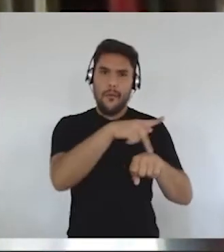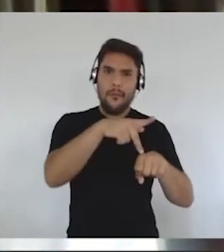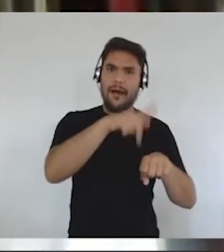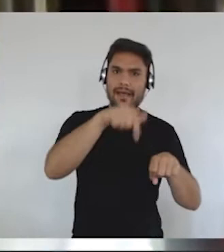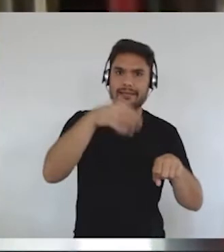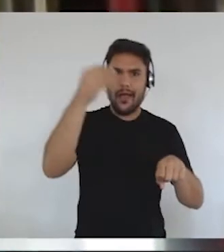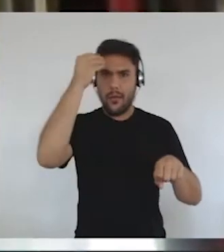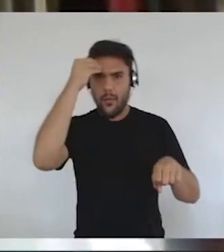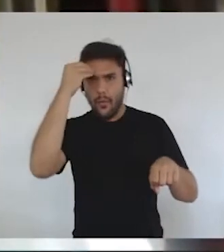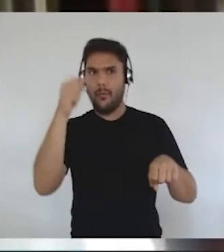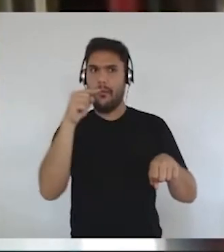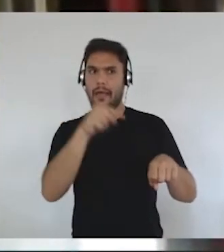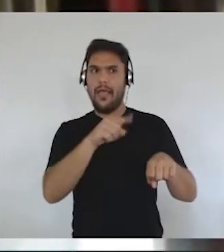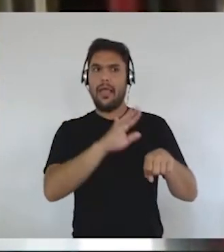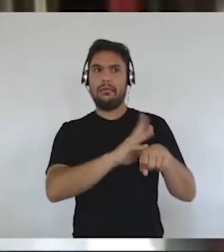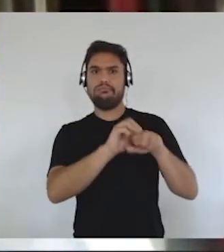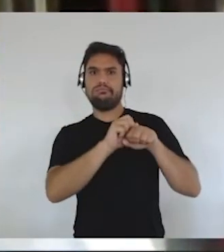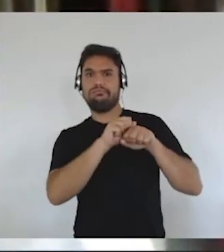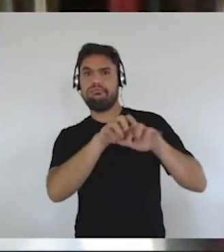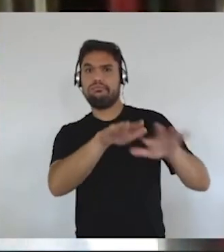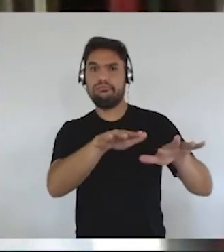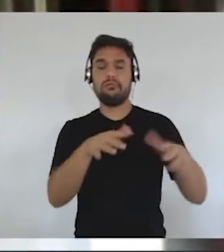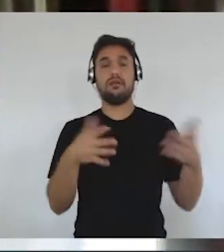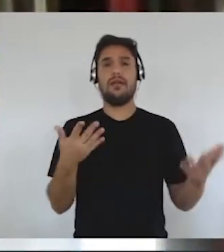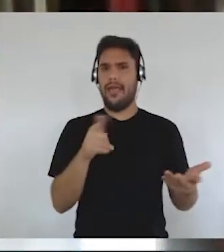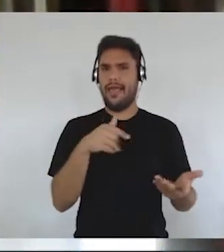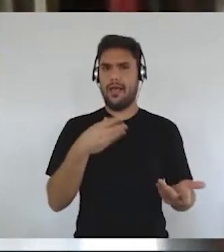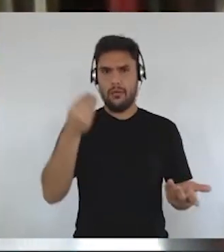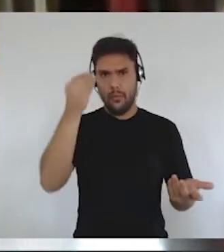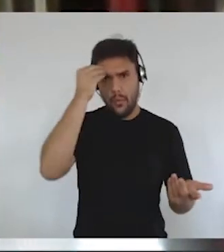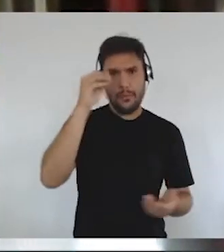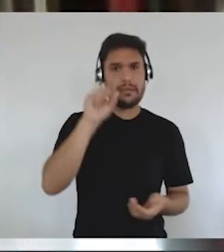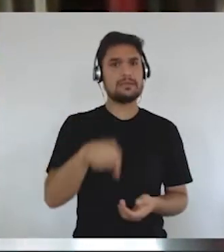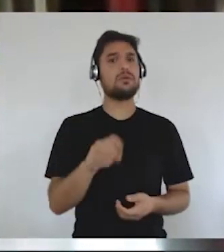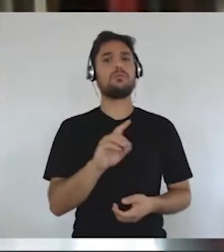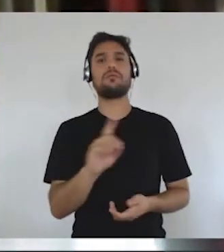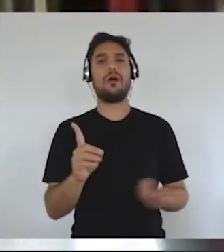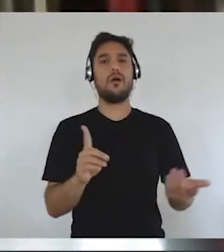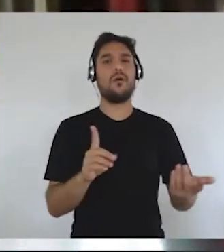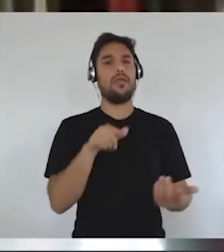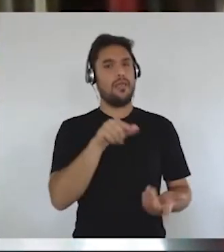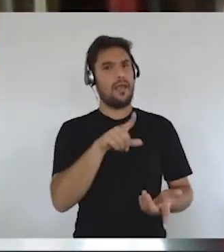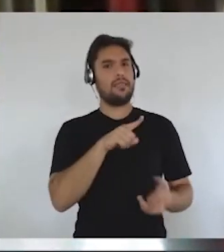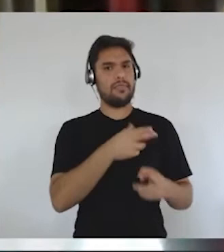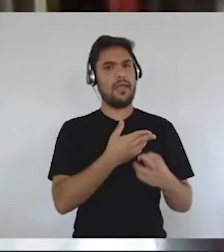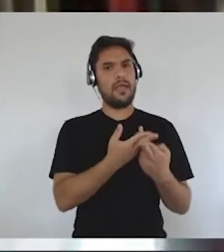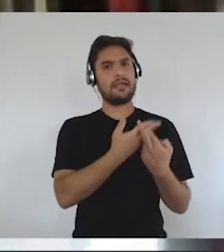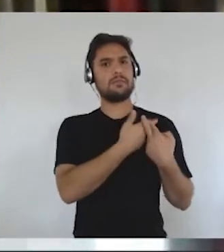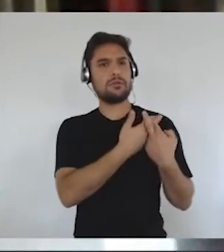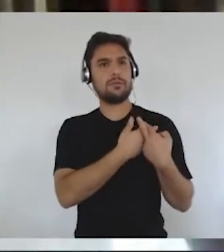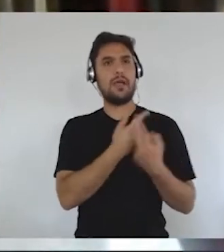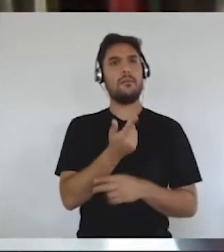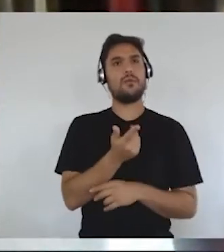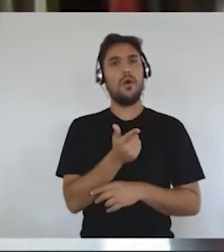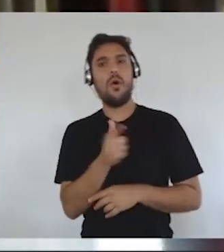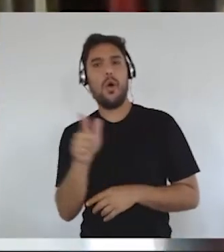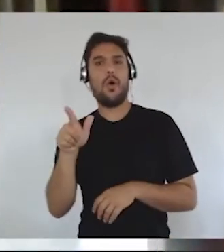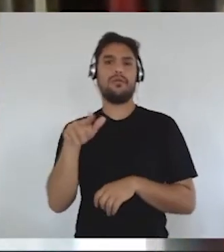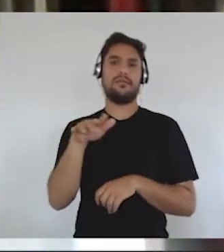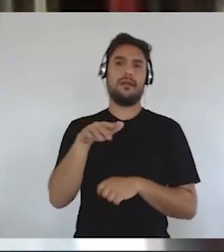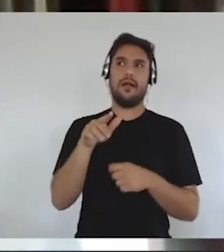uma epidemia, se o Estado é responsável por uma pandemia, ou se ele é responsável por outros atos que o